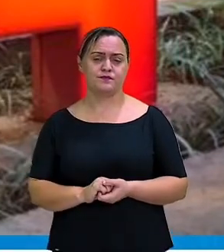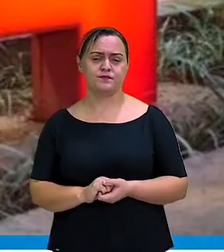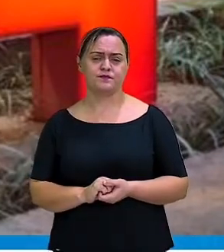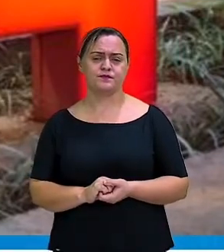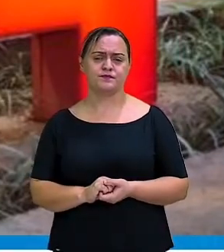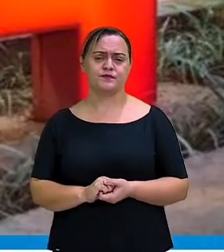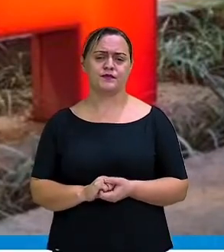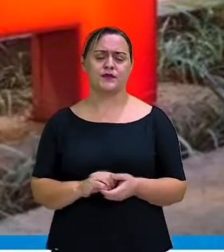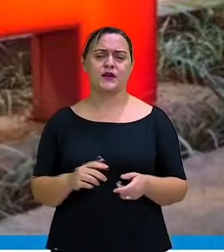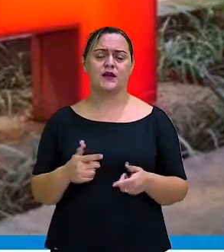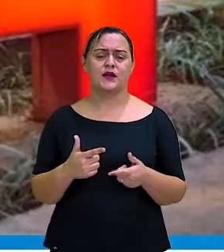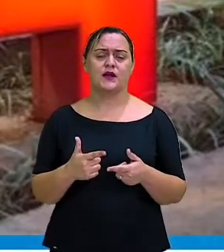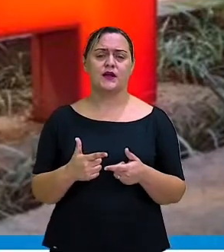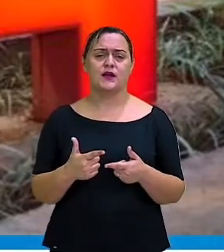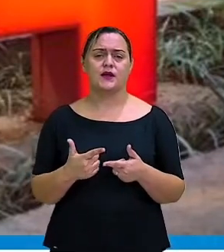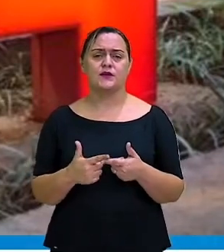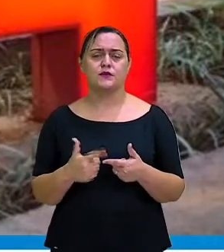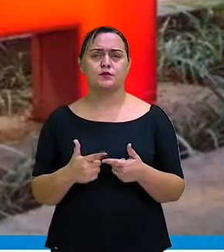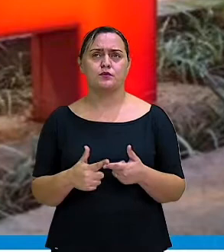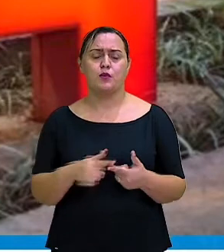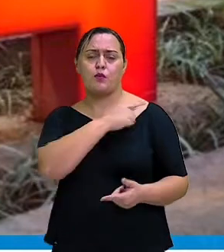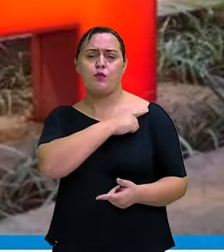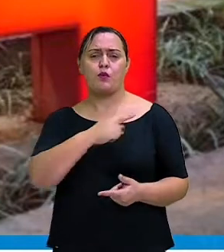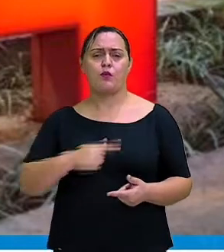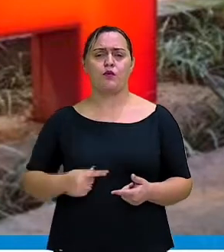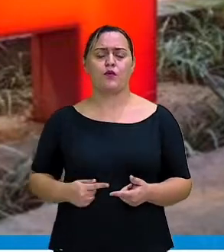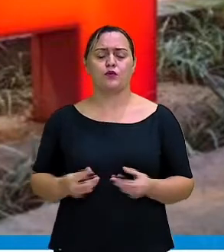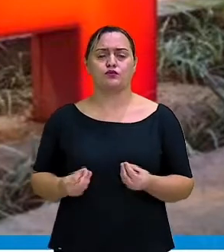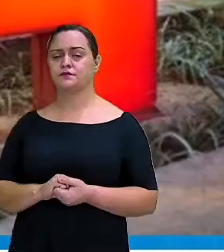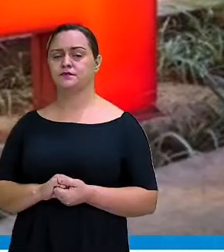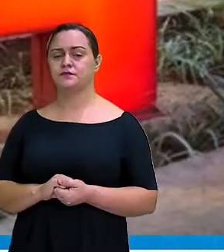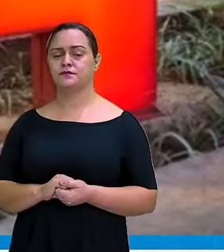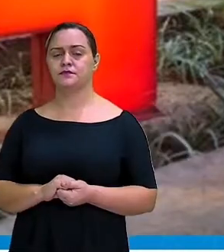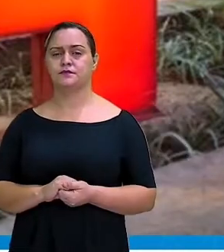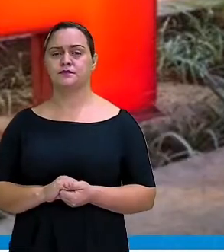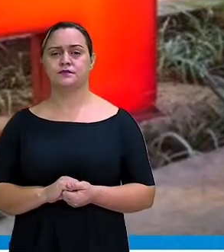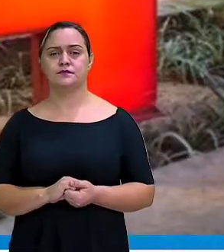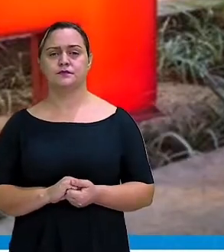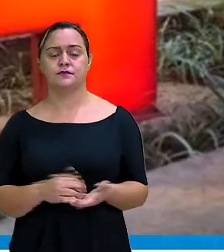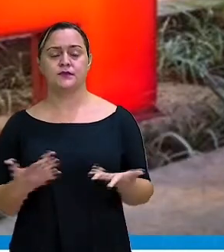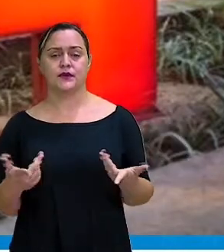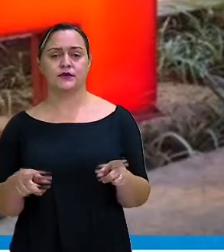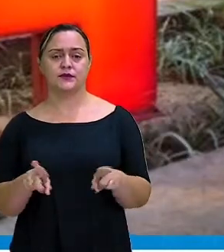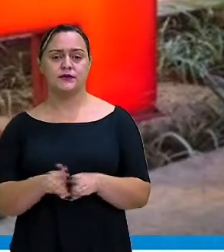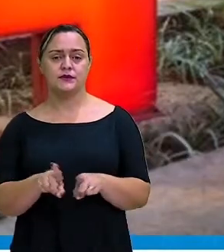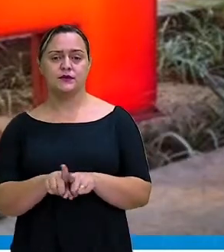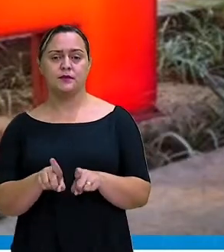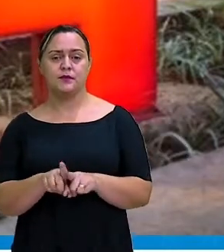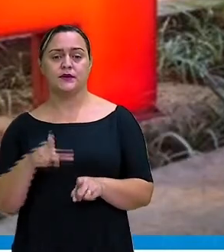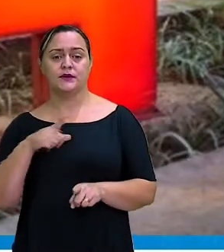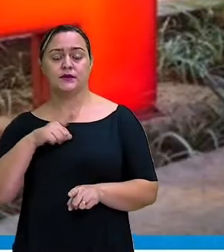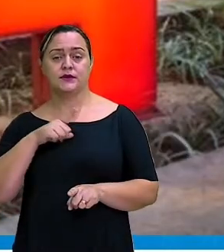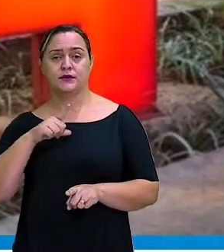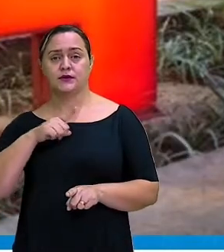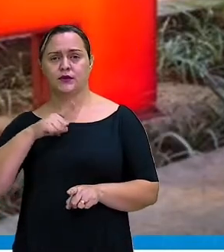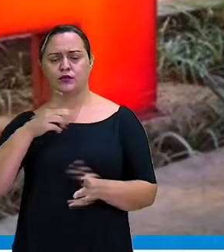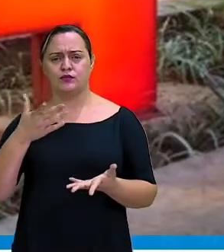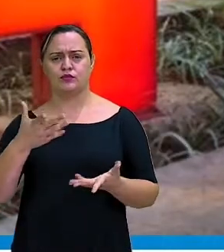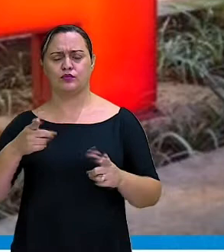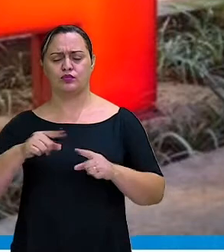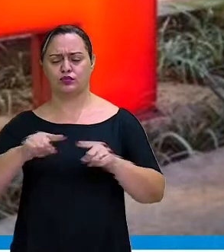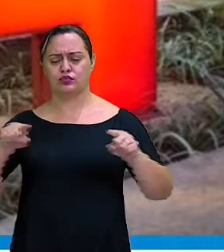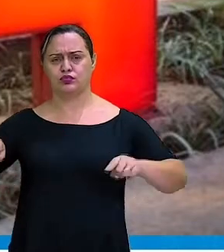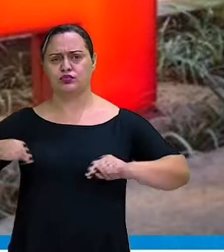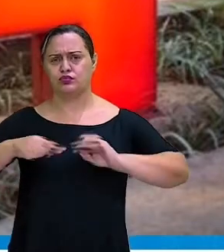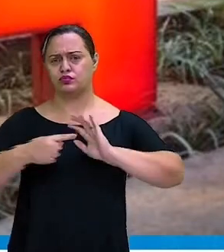de 14 milhões de reais no projeto. Além das salas de exibição e da estrutura tradicional, né,